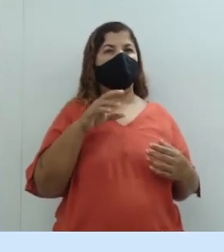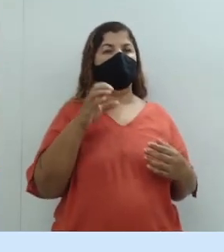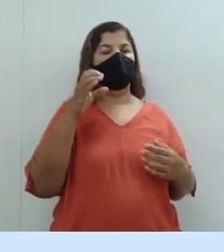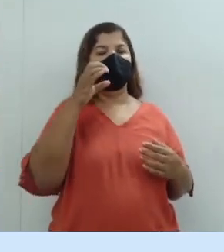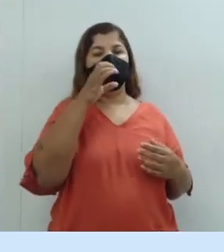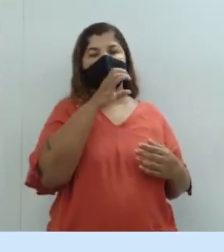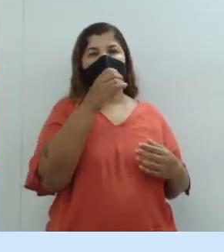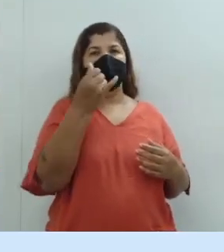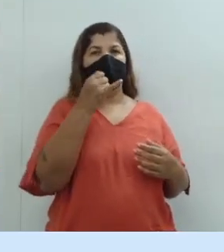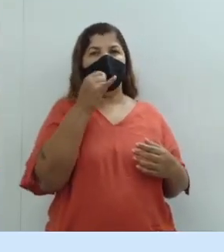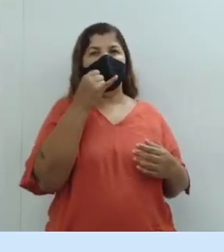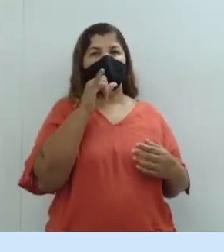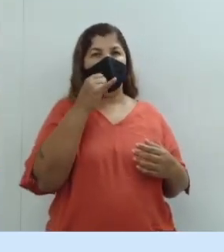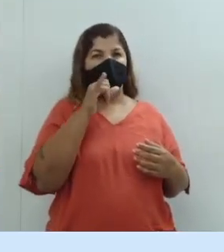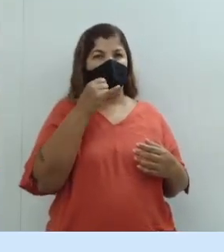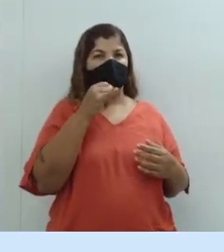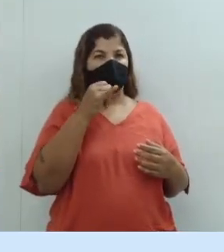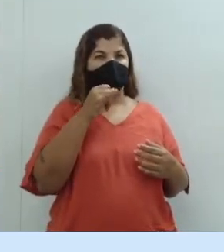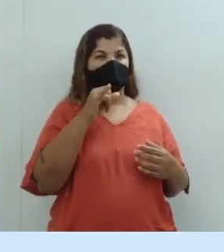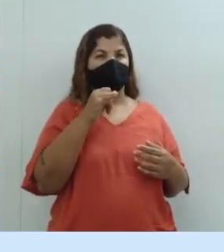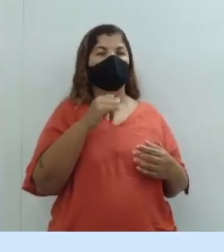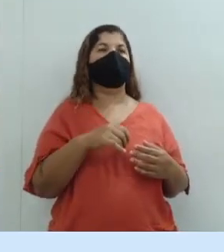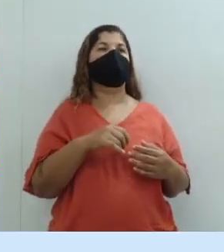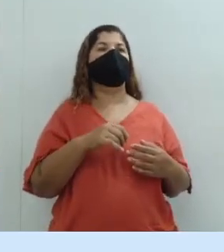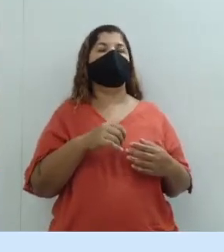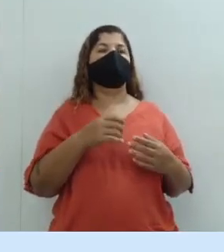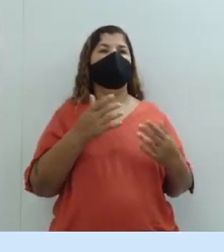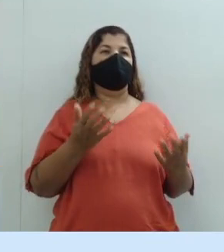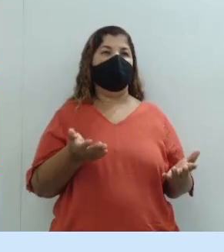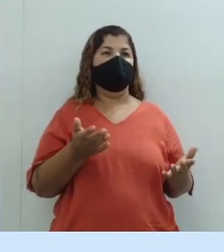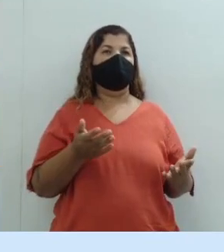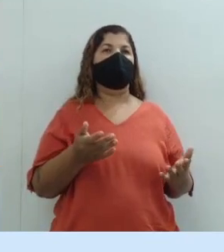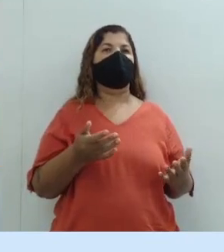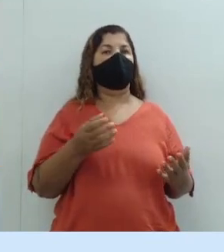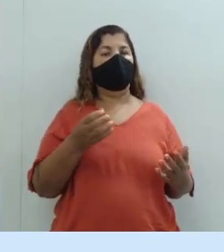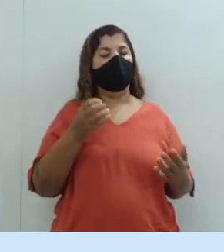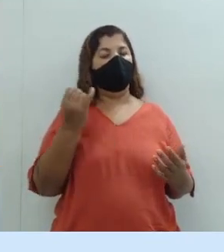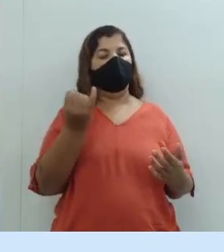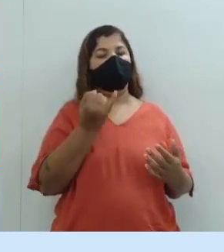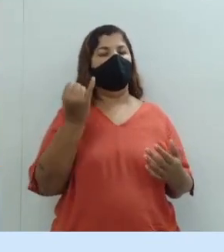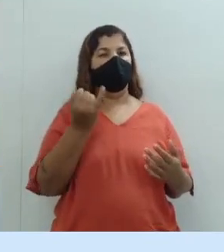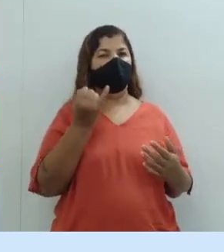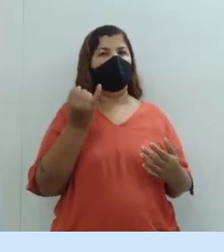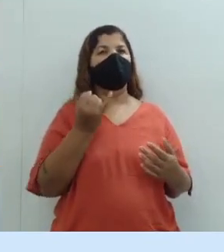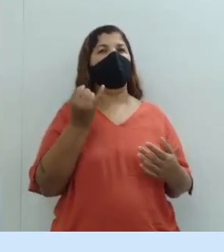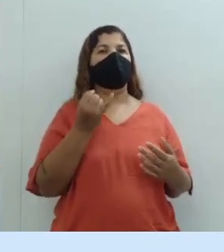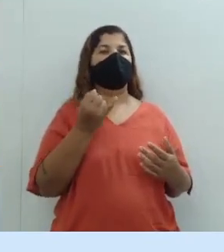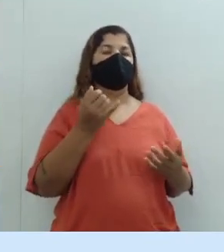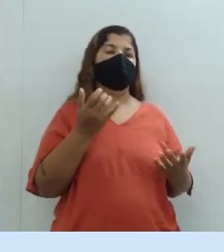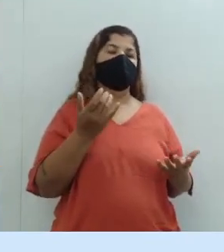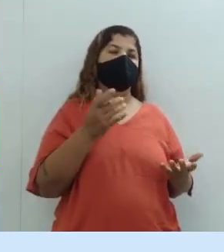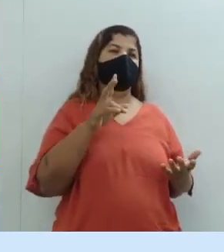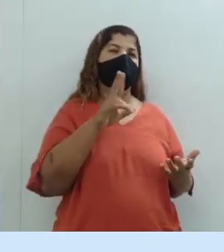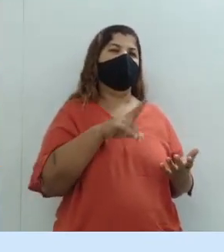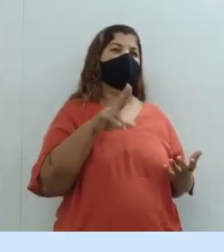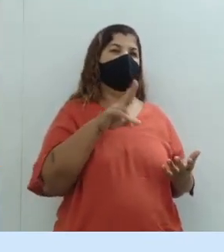Então, aí já é um instrumento que o aquecimento ele é bem visto, né, em aquecedores elétricos. O objetivo do aquecedor, como o próprio